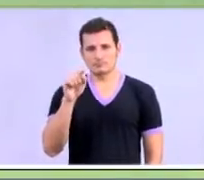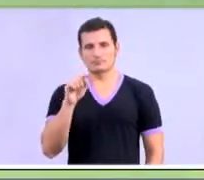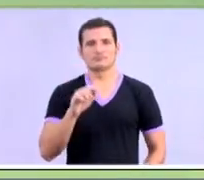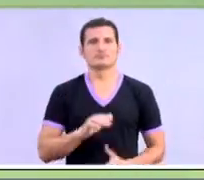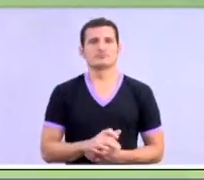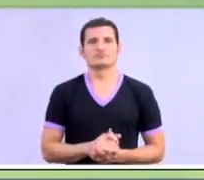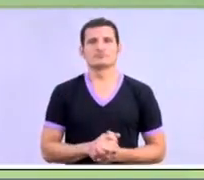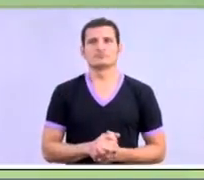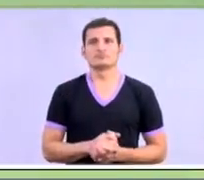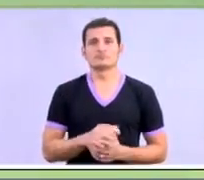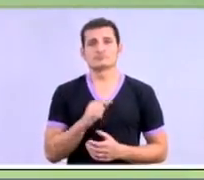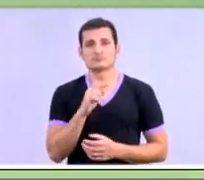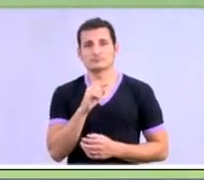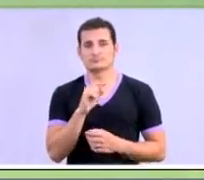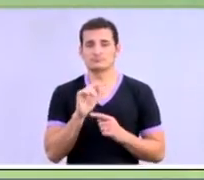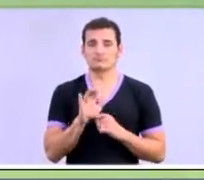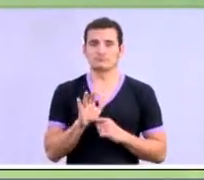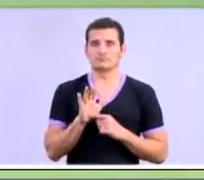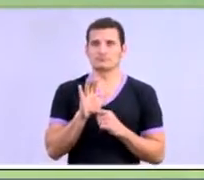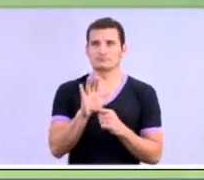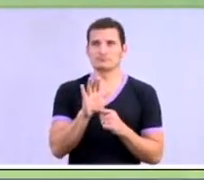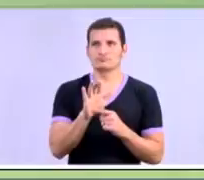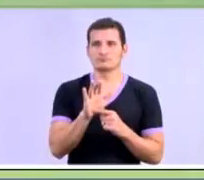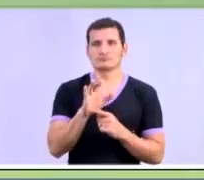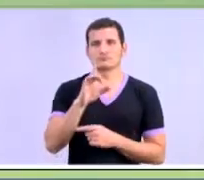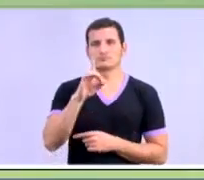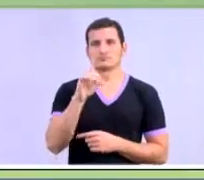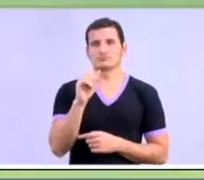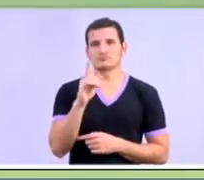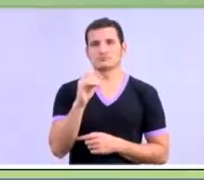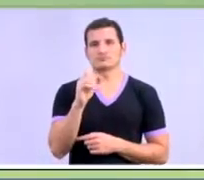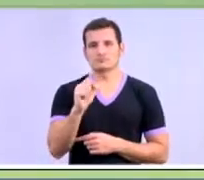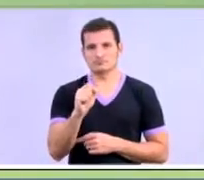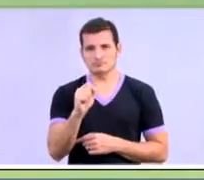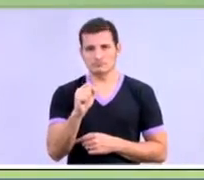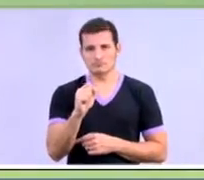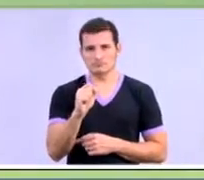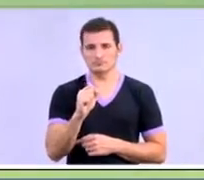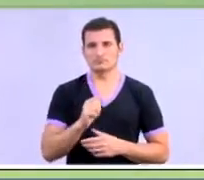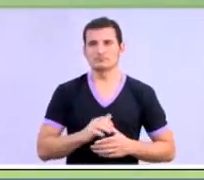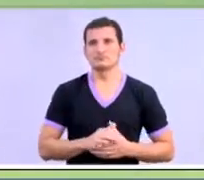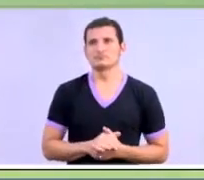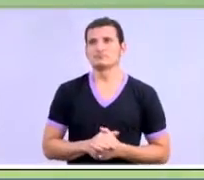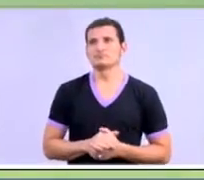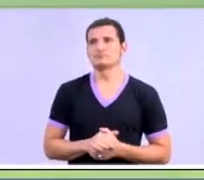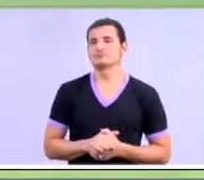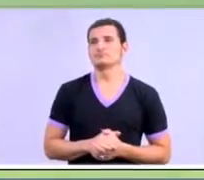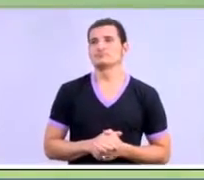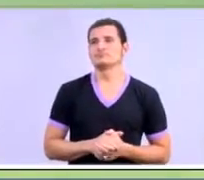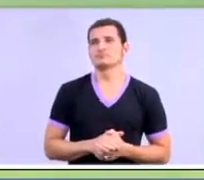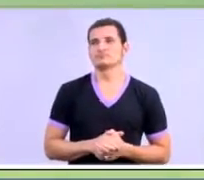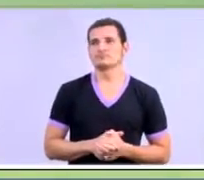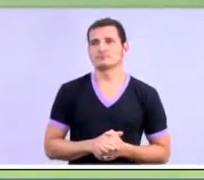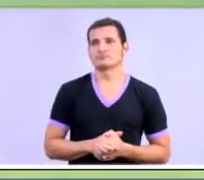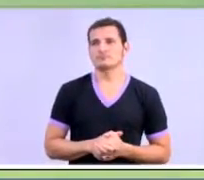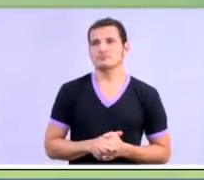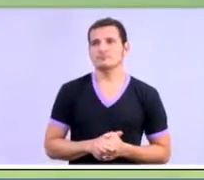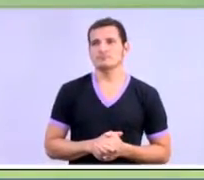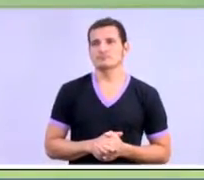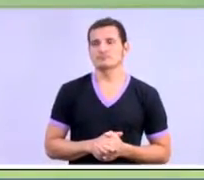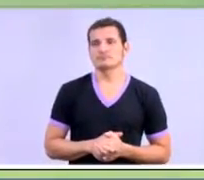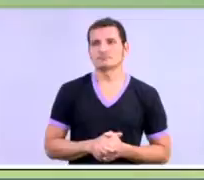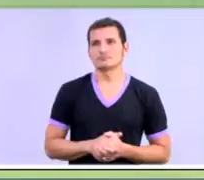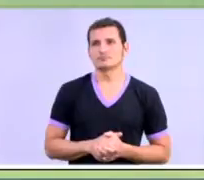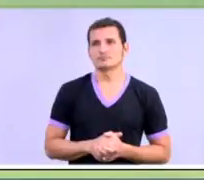pela representação dos dados a serem transmitidos. Outra com nome bem sugestivos, transmitidos ou